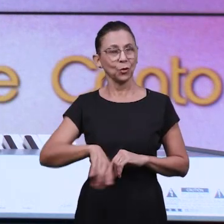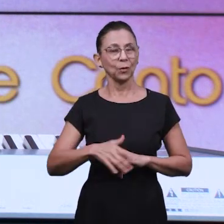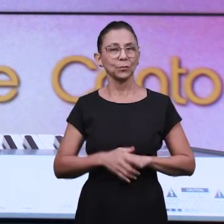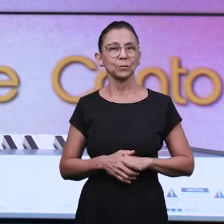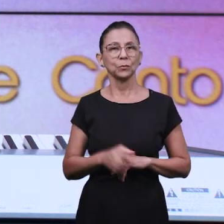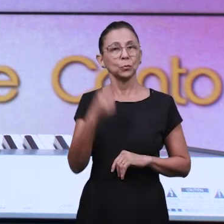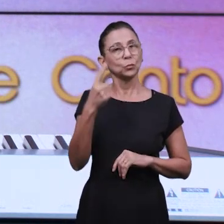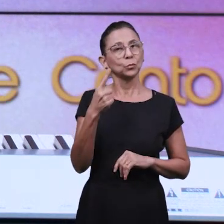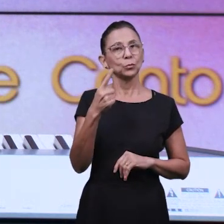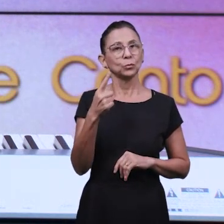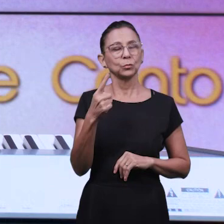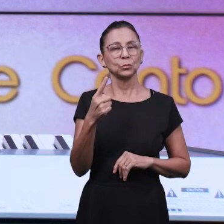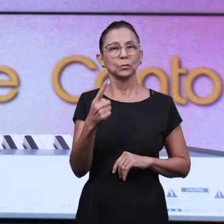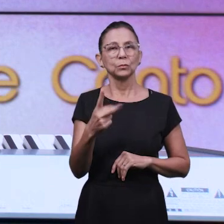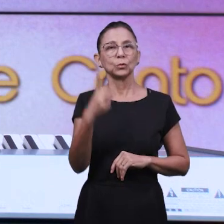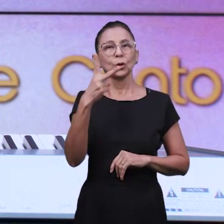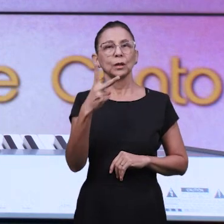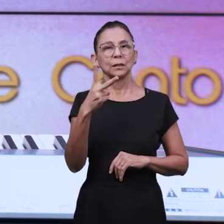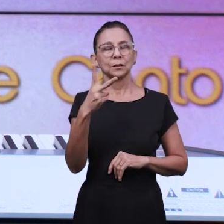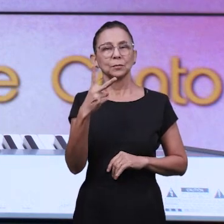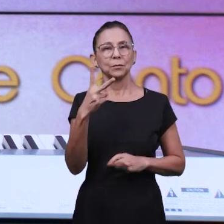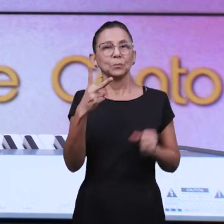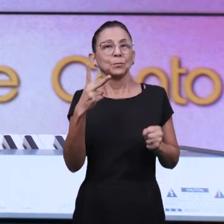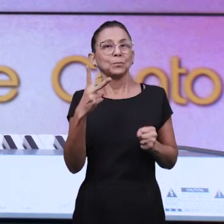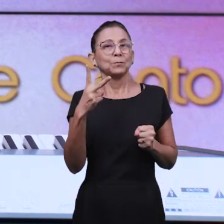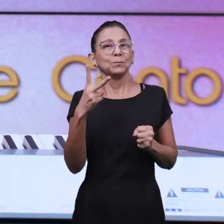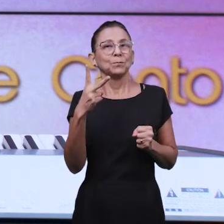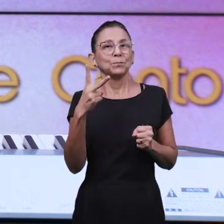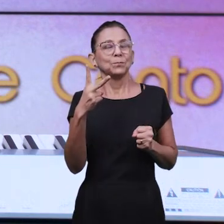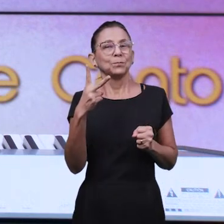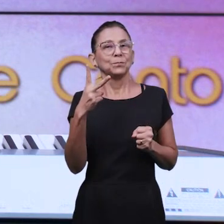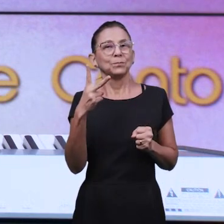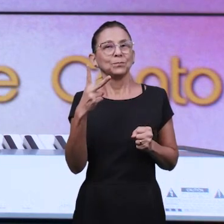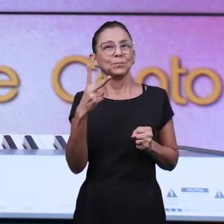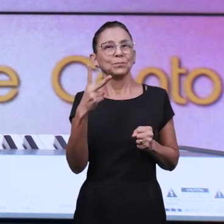Mais uma vez, segurou 1, 2,